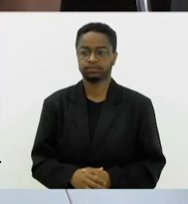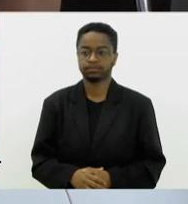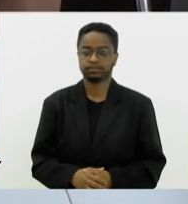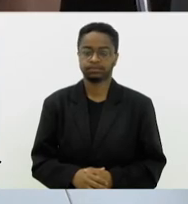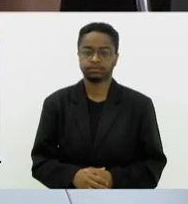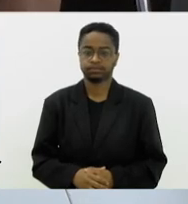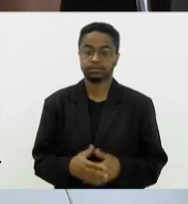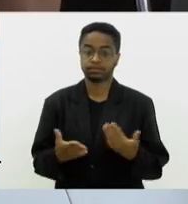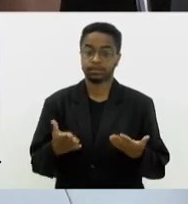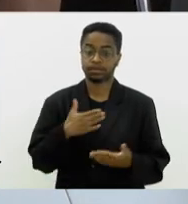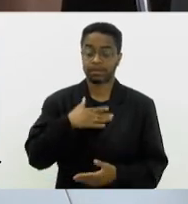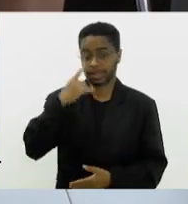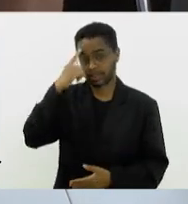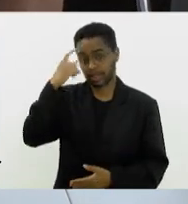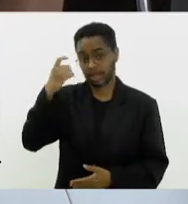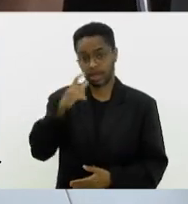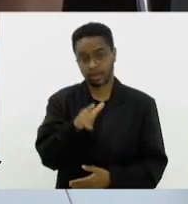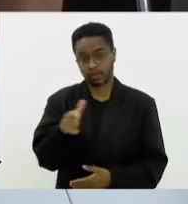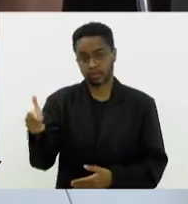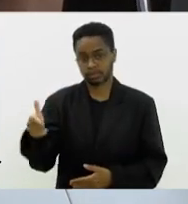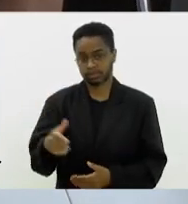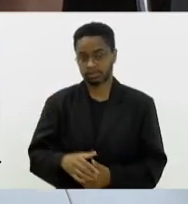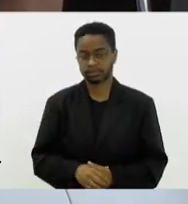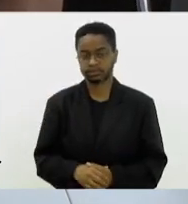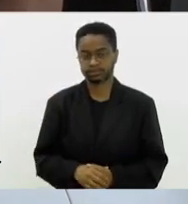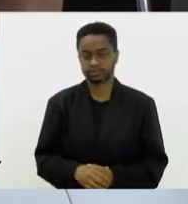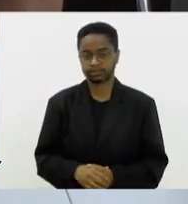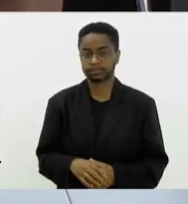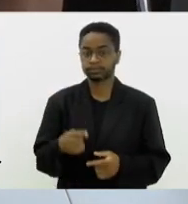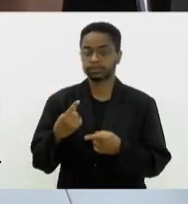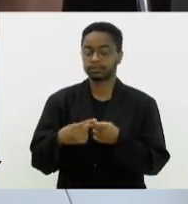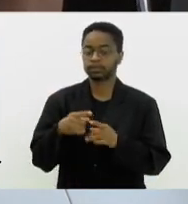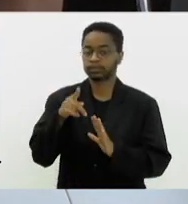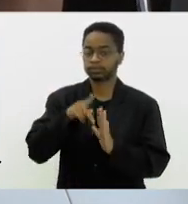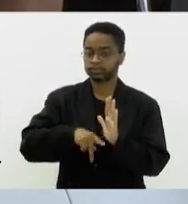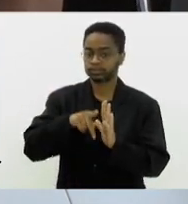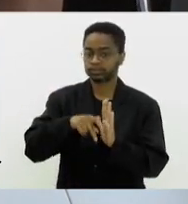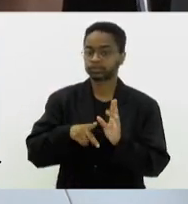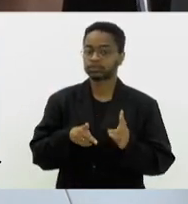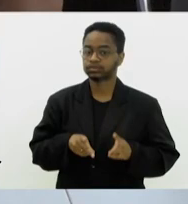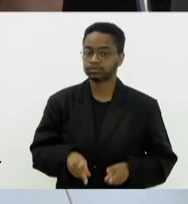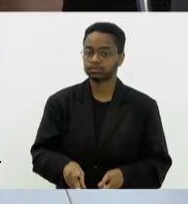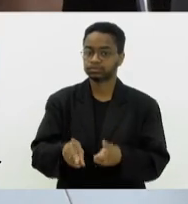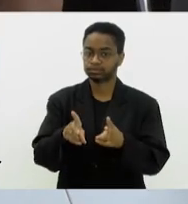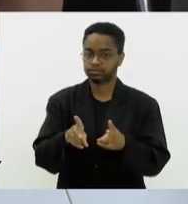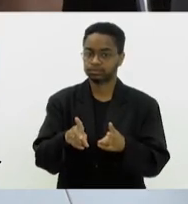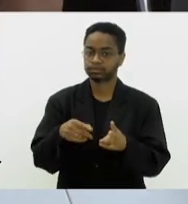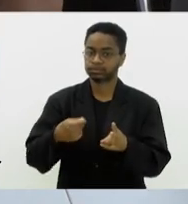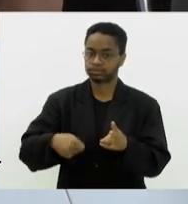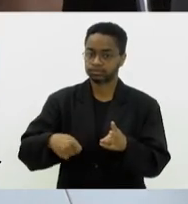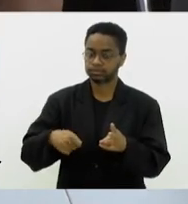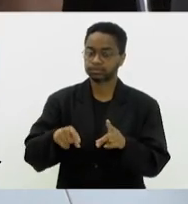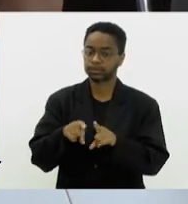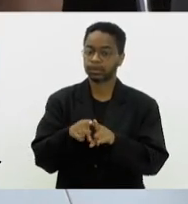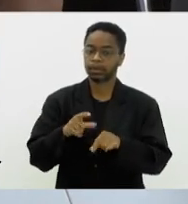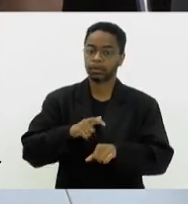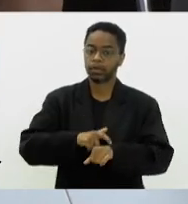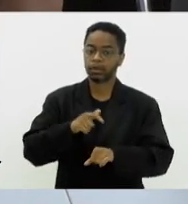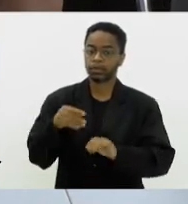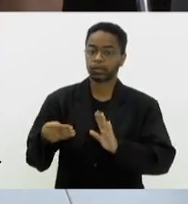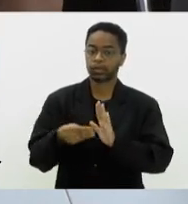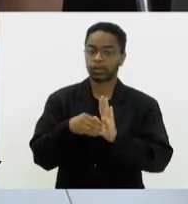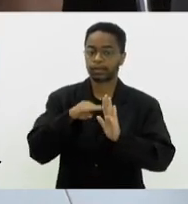A minha ideia seria outra. O projeto continuar e, na hora que for a pauta,